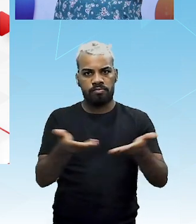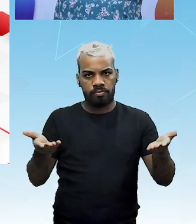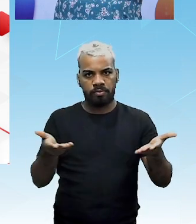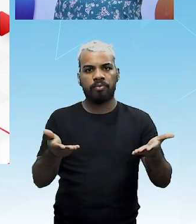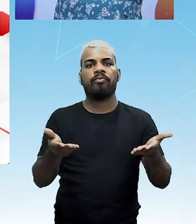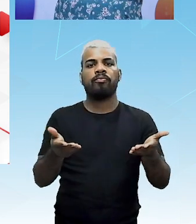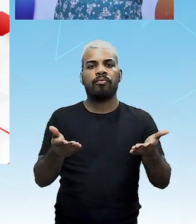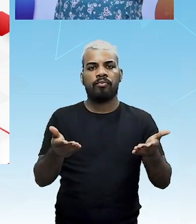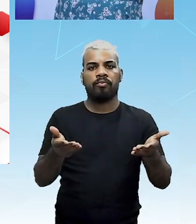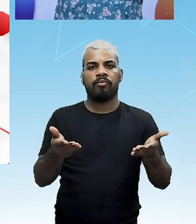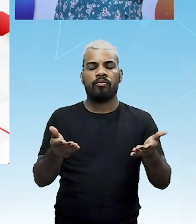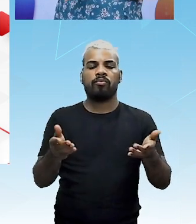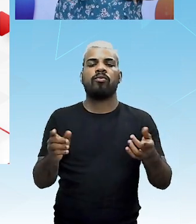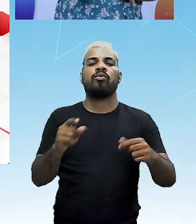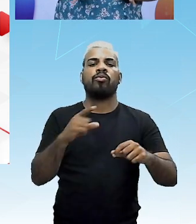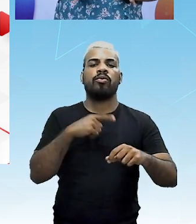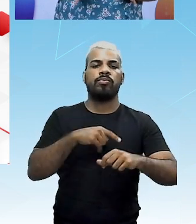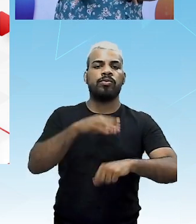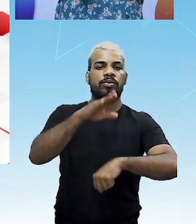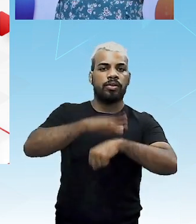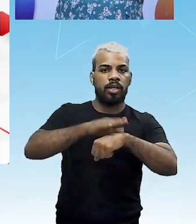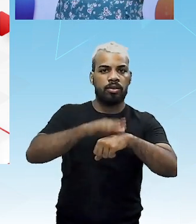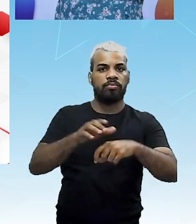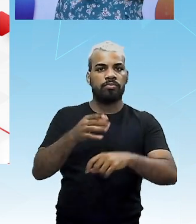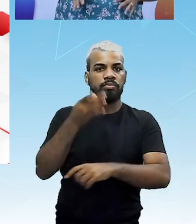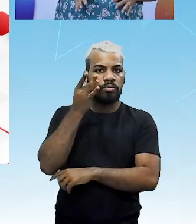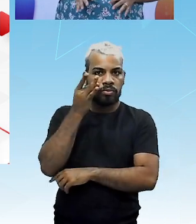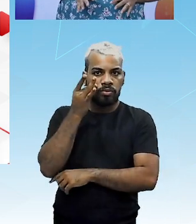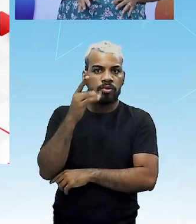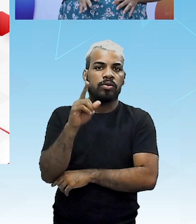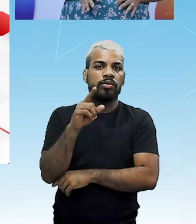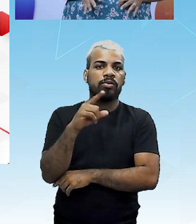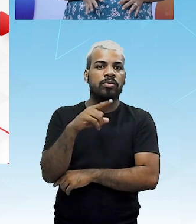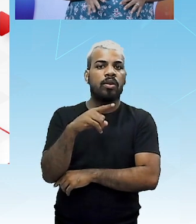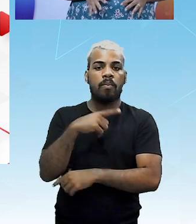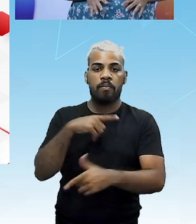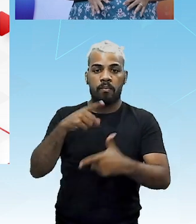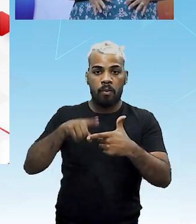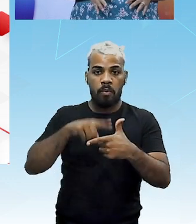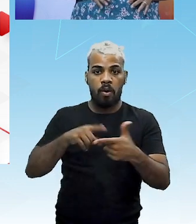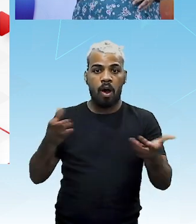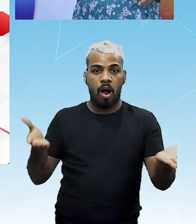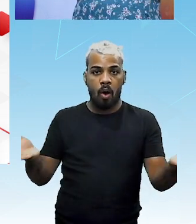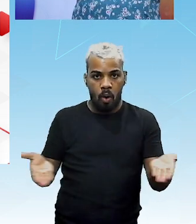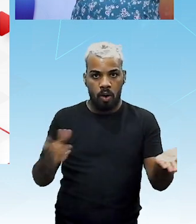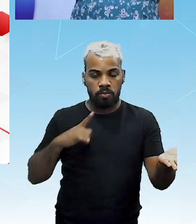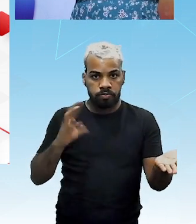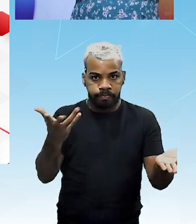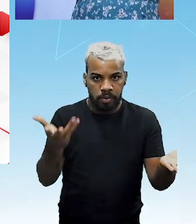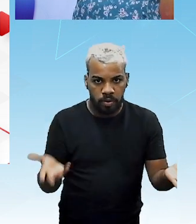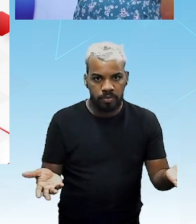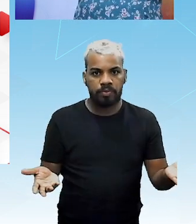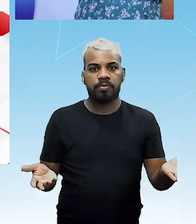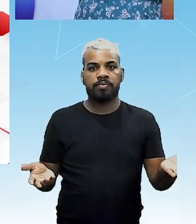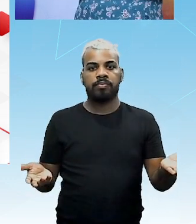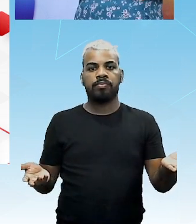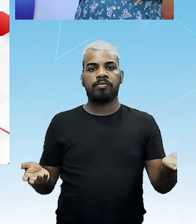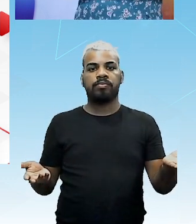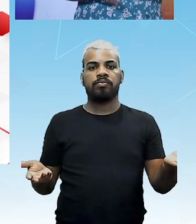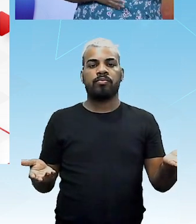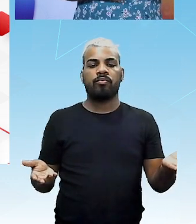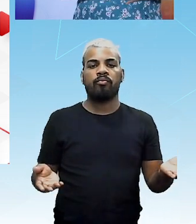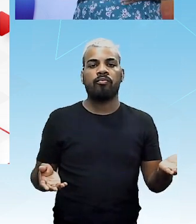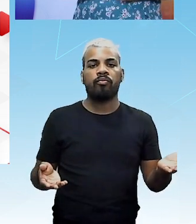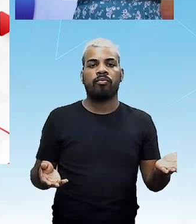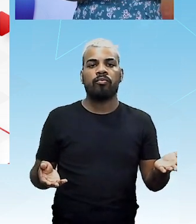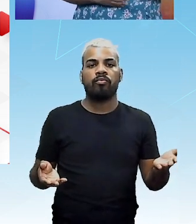tem um tempo, o tempo, no caso, presente, né? O problema está acontecendo agora. Então, veja que ele tem, a notícia, ela